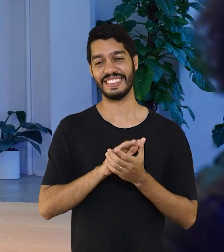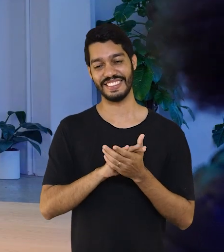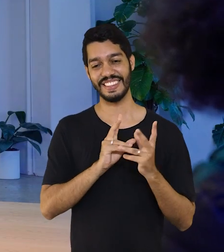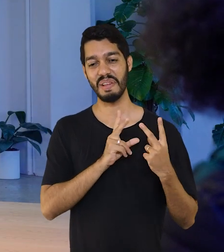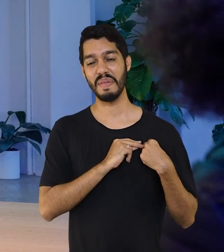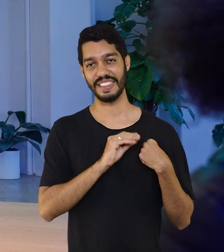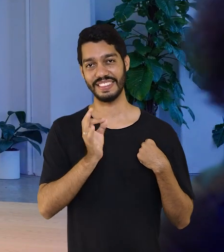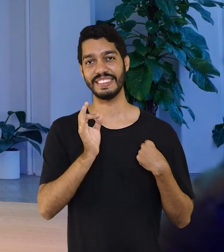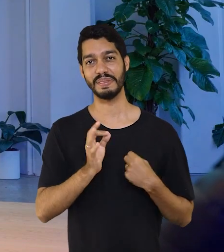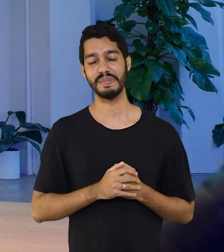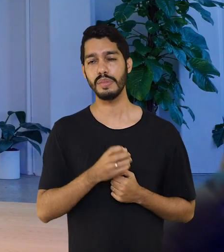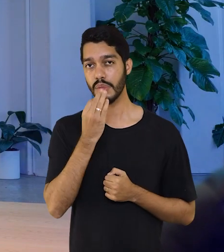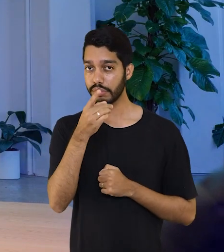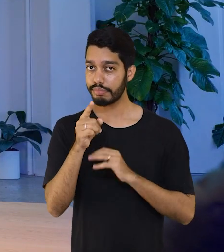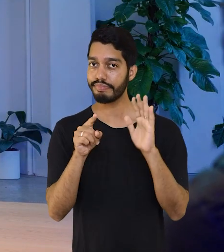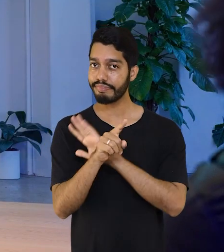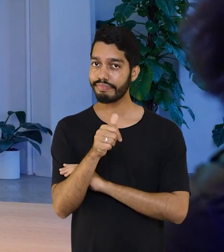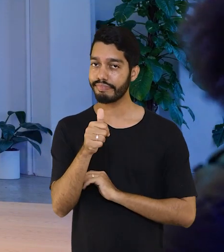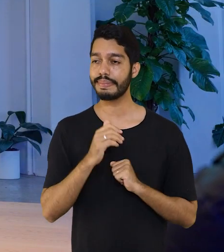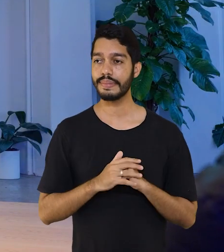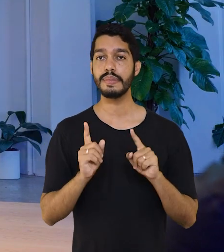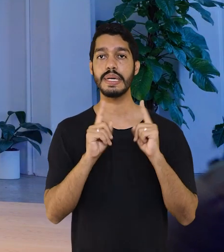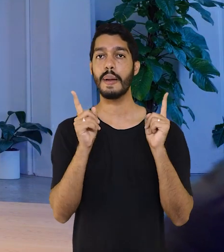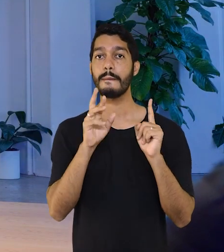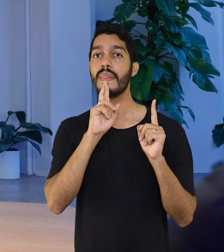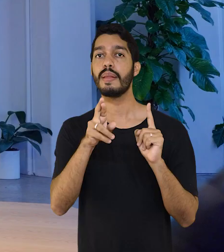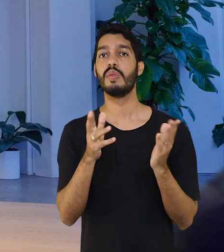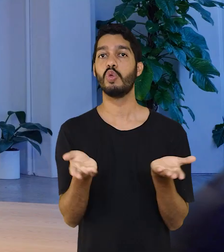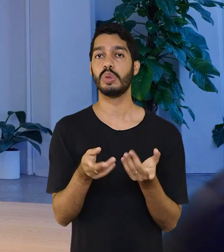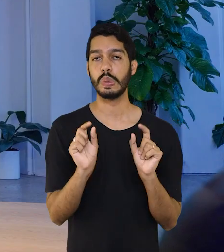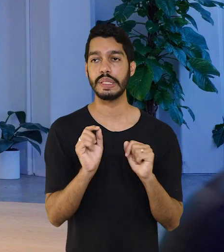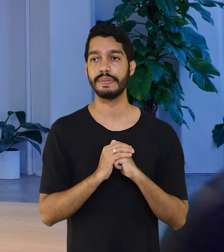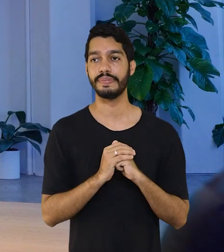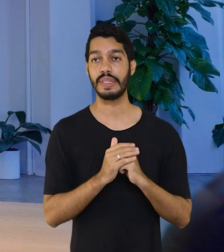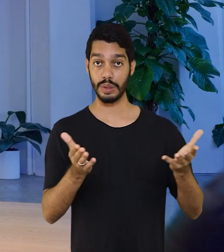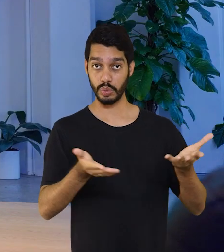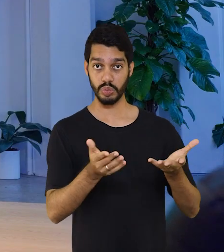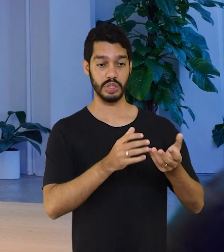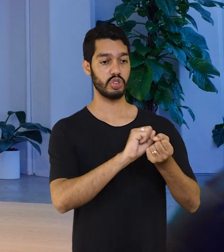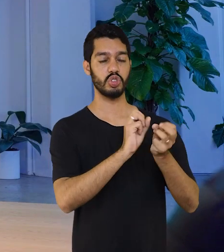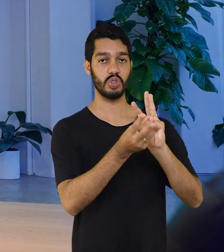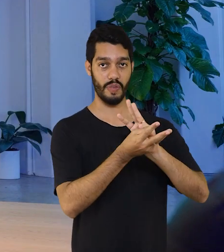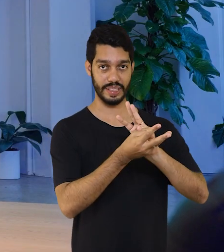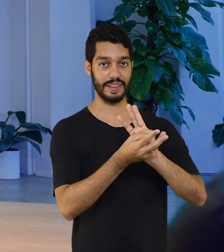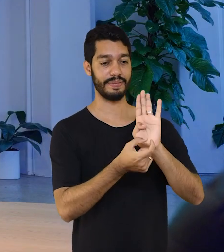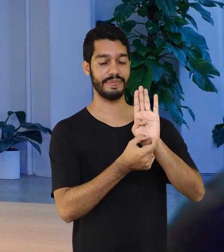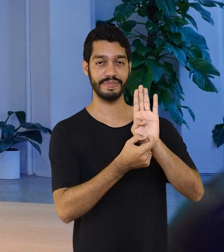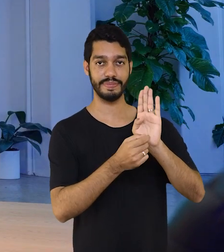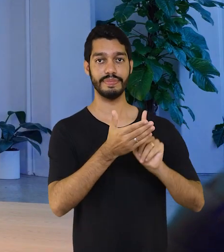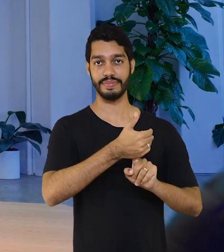mereço. Merece total. Muito boa a sua pergunta, tá? Assim, mas a resposta hoje é, no mundo de software,